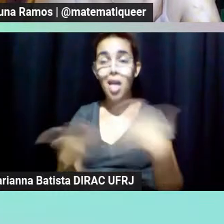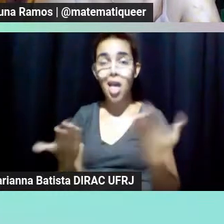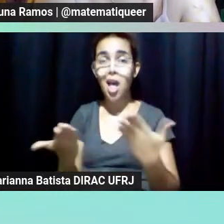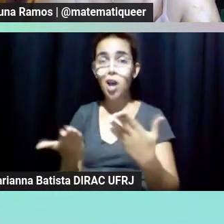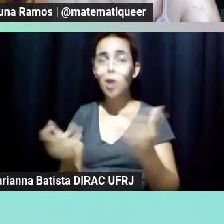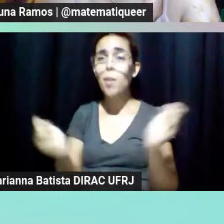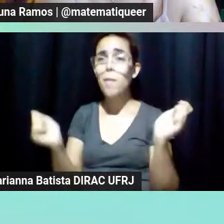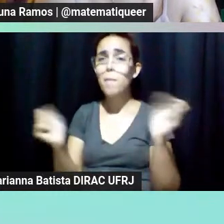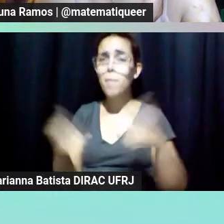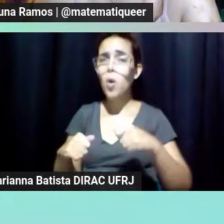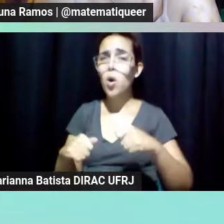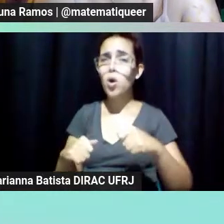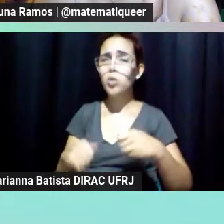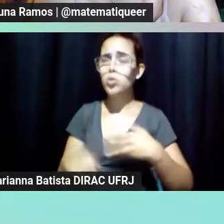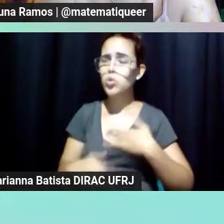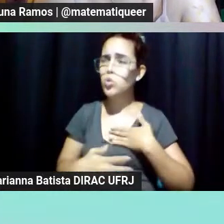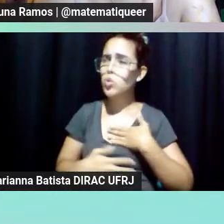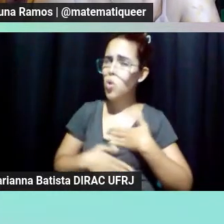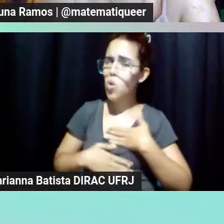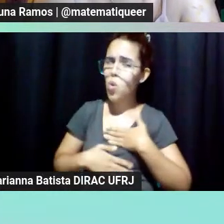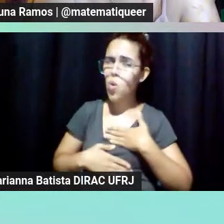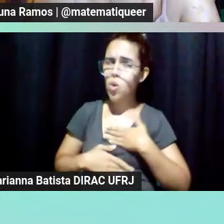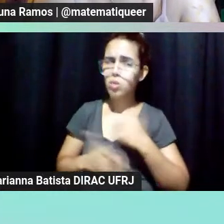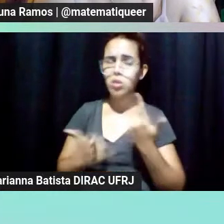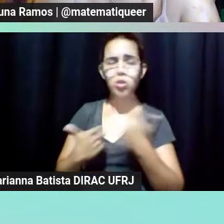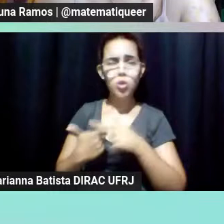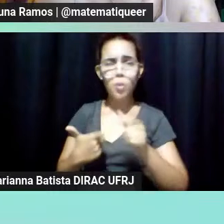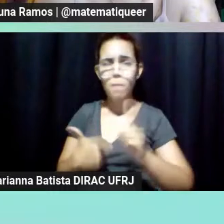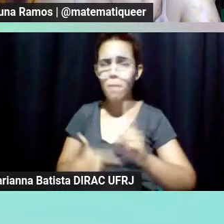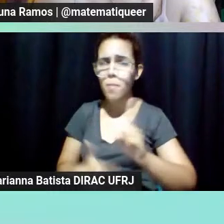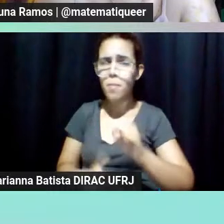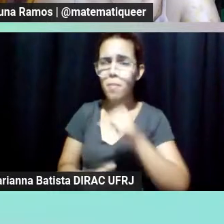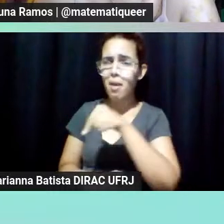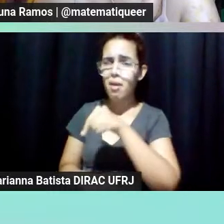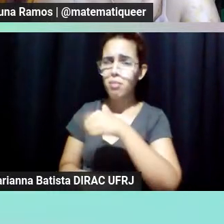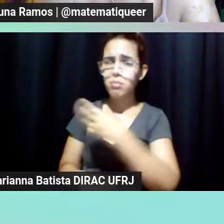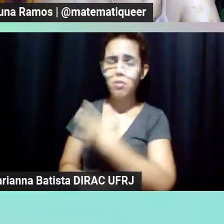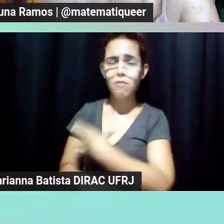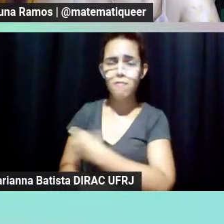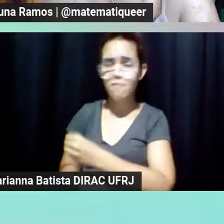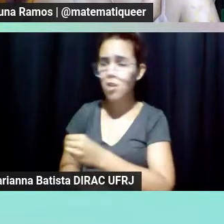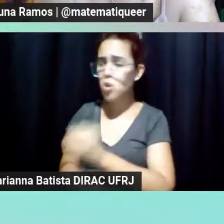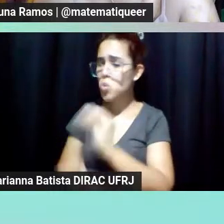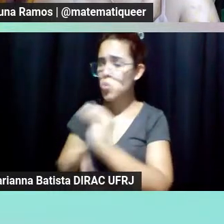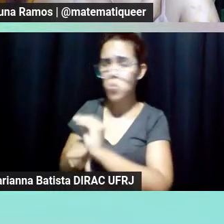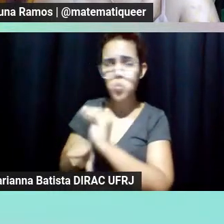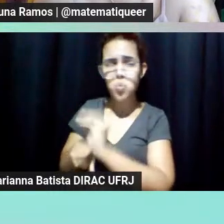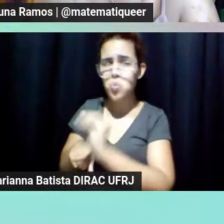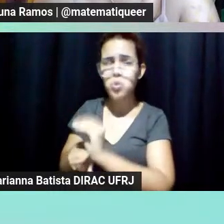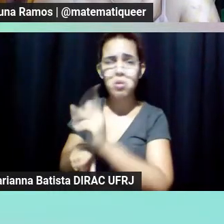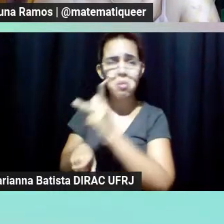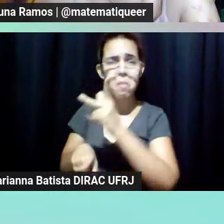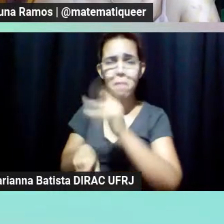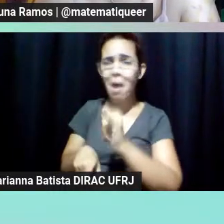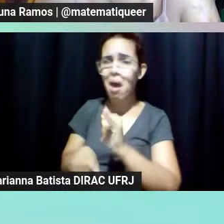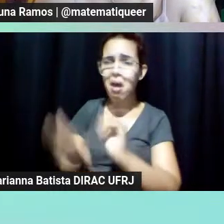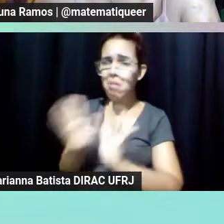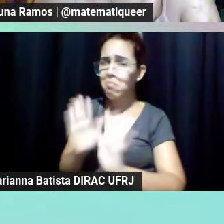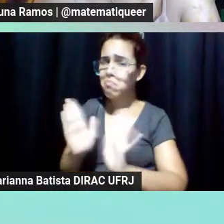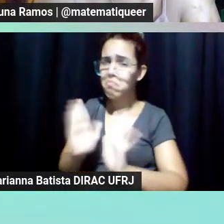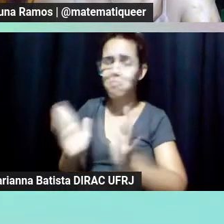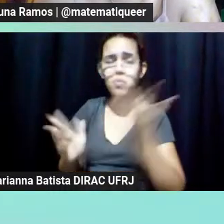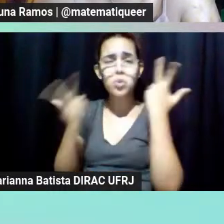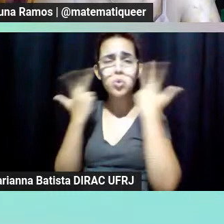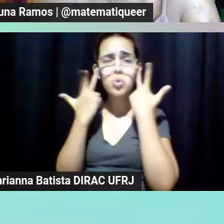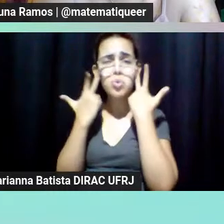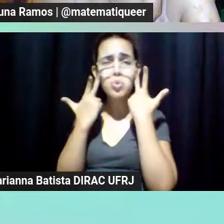curte o momento, sabe? Não tem problema você deixar os filhos com alguém que seja de confiança, né? Não tem problema,